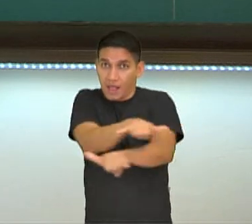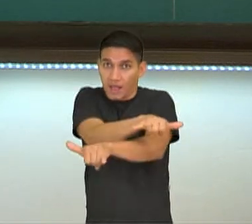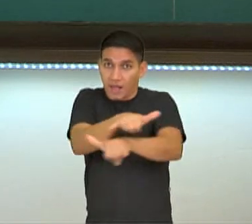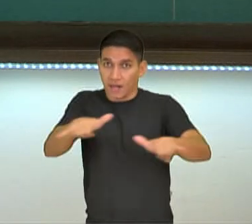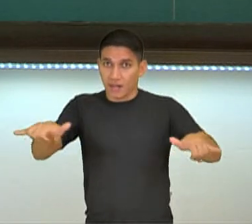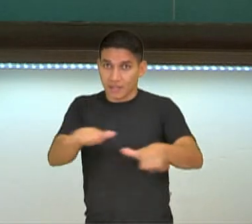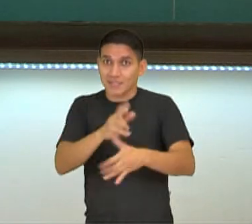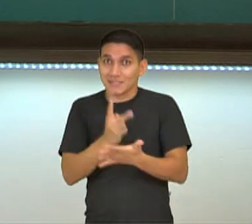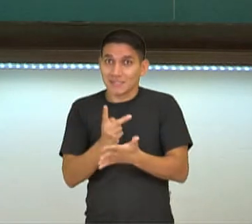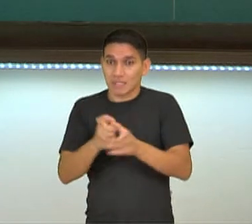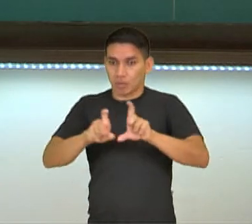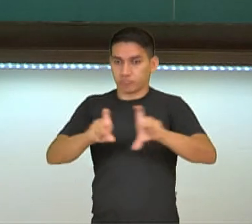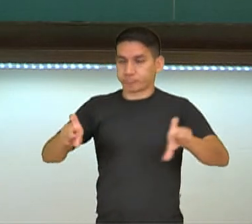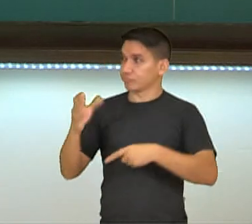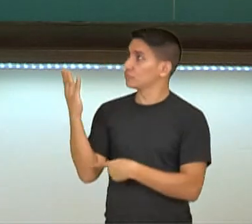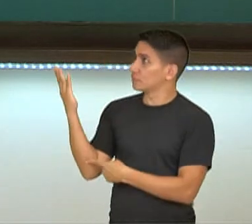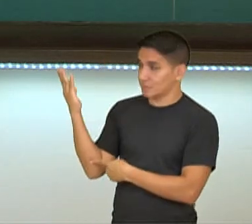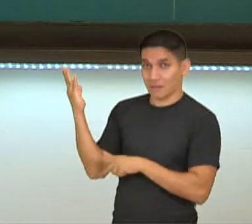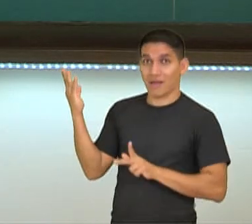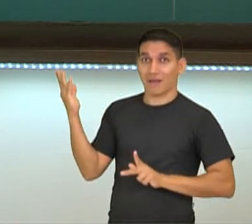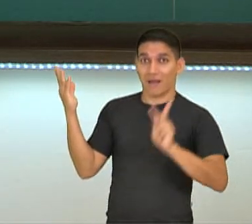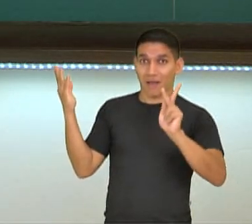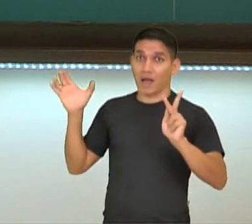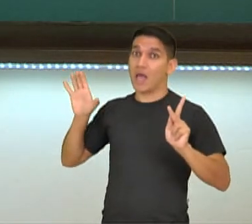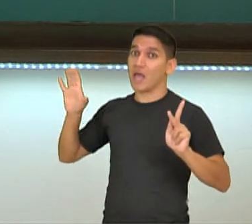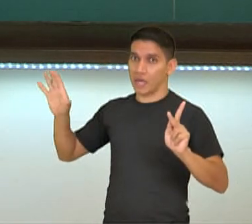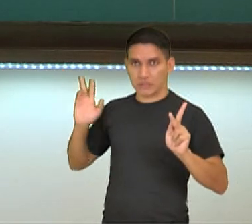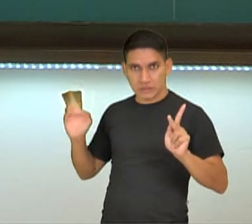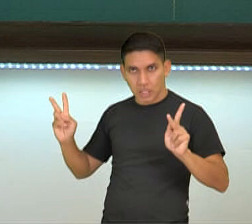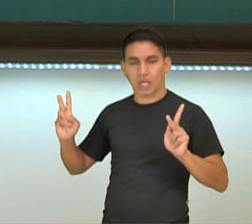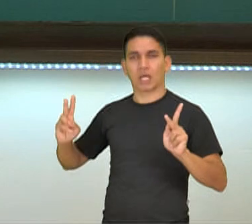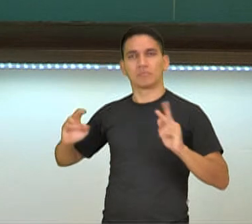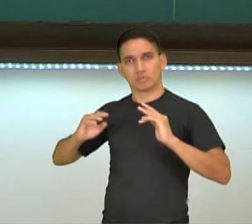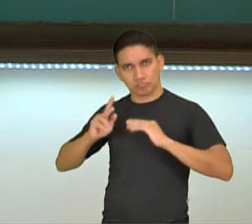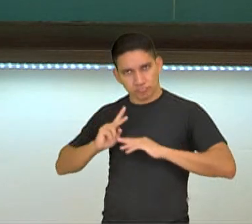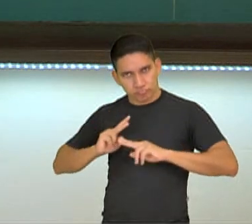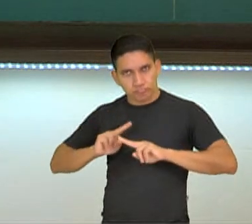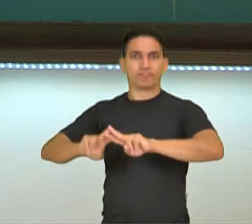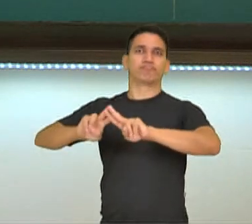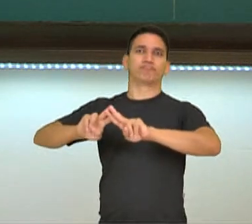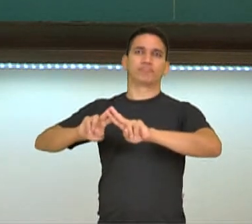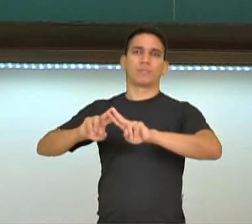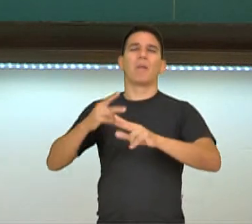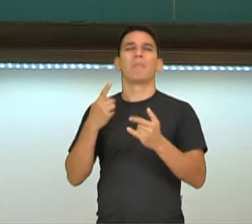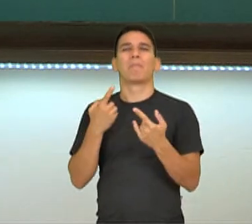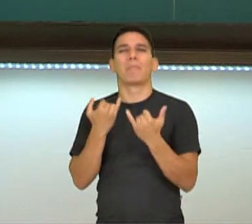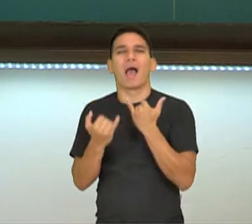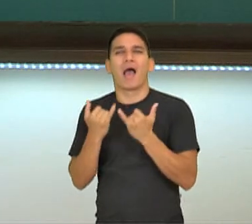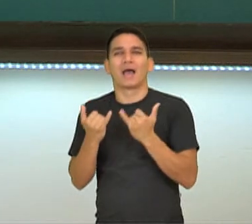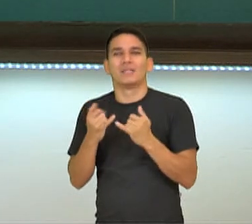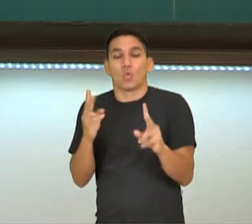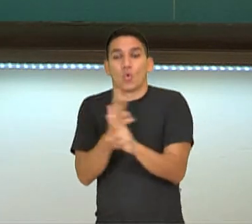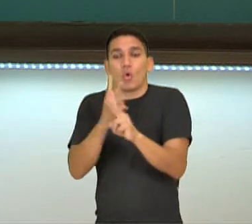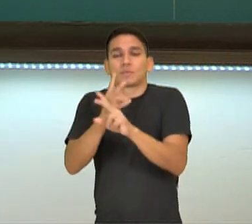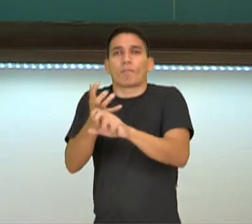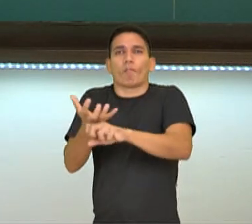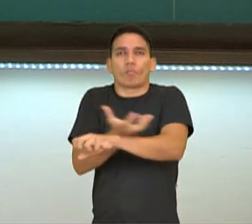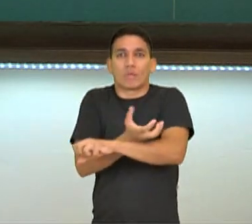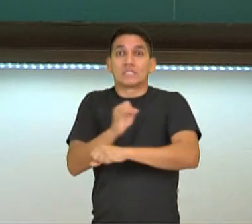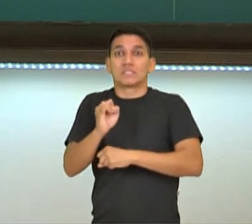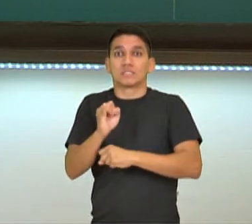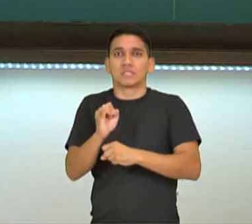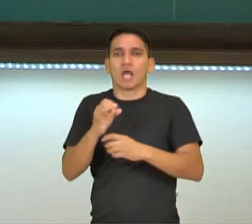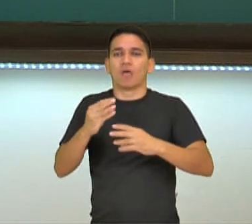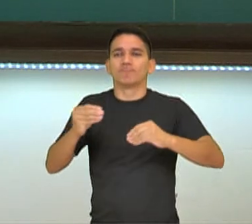a gente vai usar sempre esse valor de K, que é muito parecido com o valor do ar seco, tá? Então, se o ar não estiver muito úmido, o K